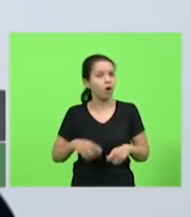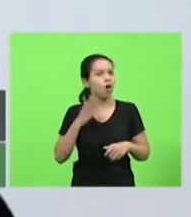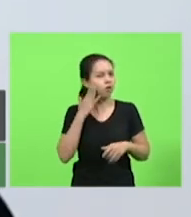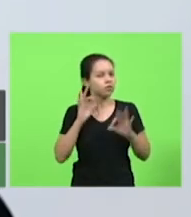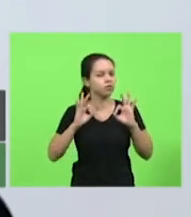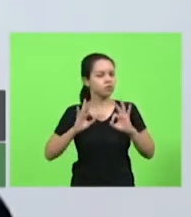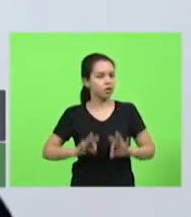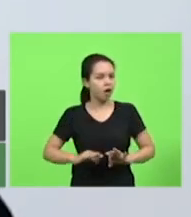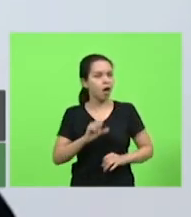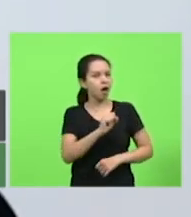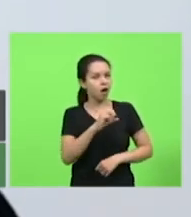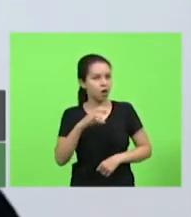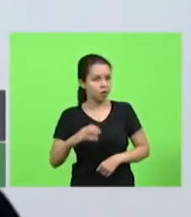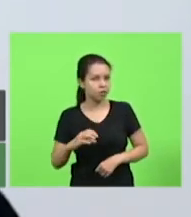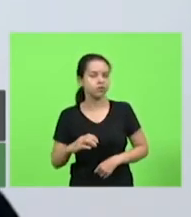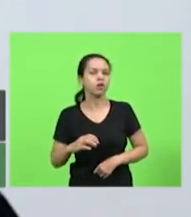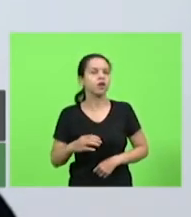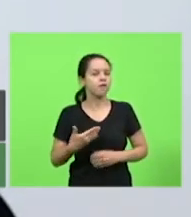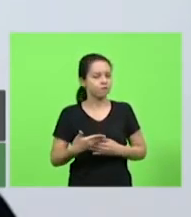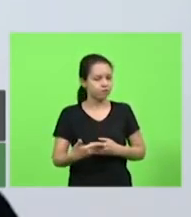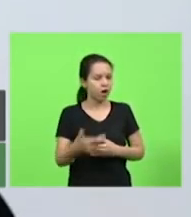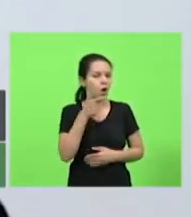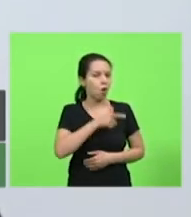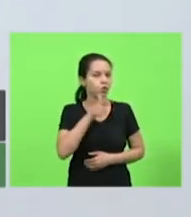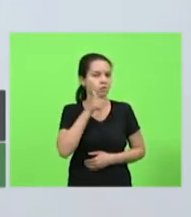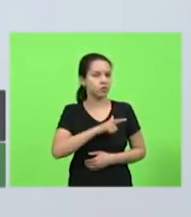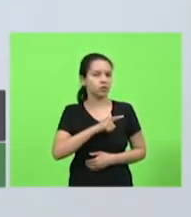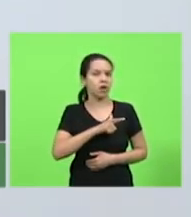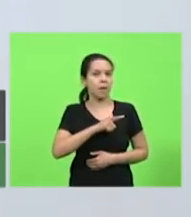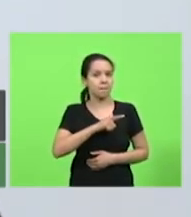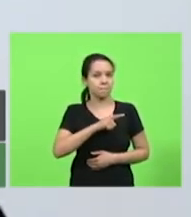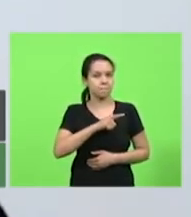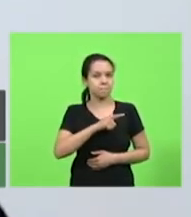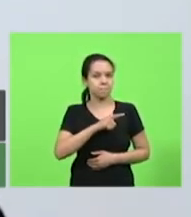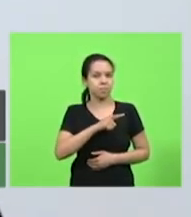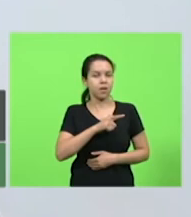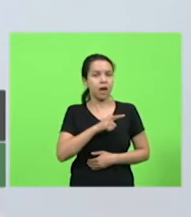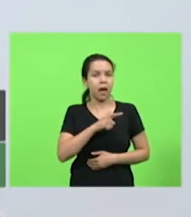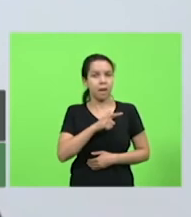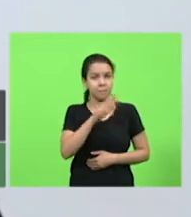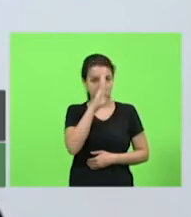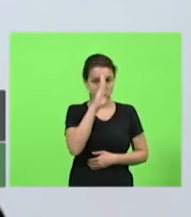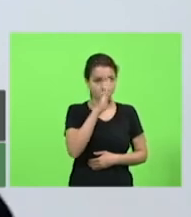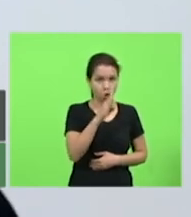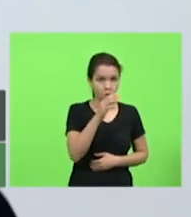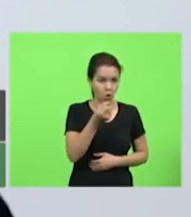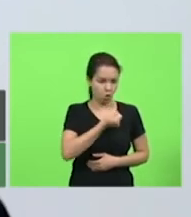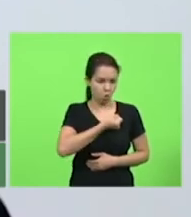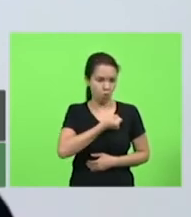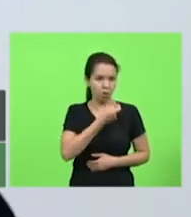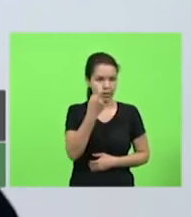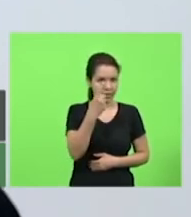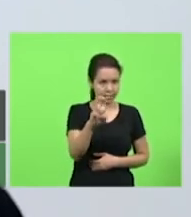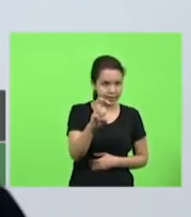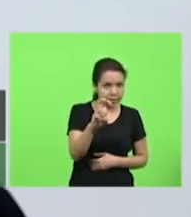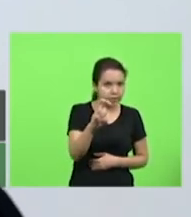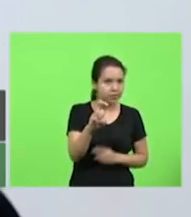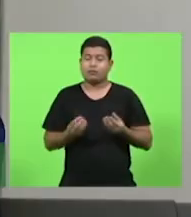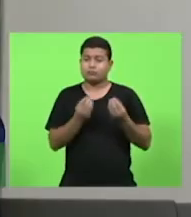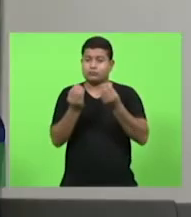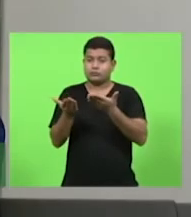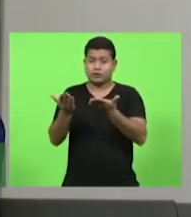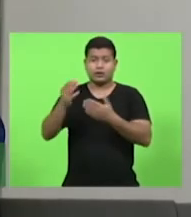também vai conseguir se a prioridade não seja o número 15 e sem que esteja realmente